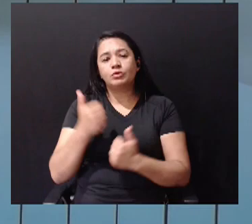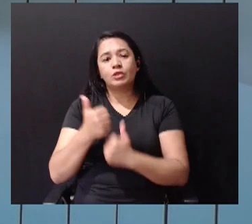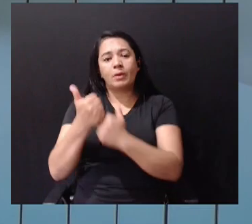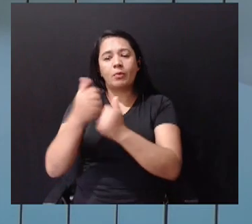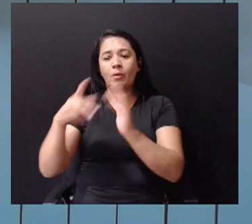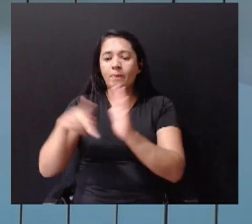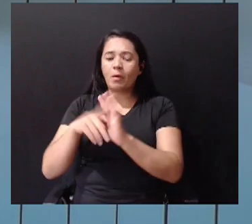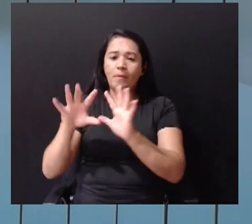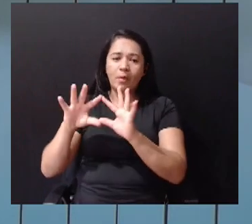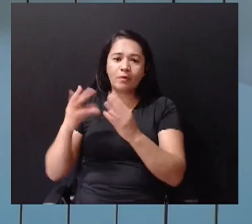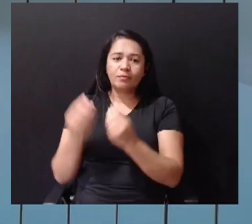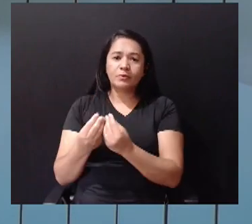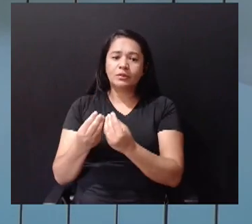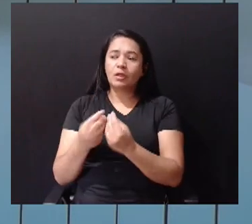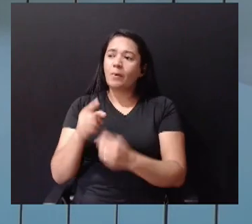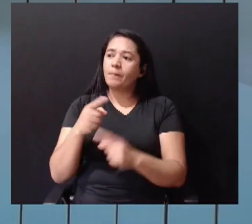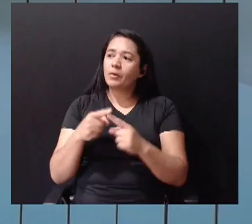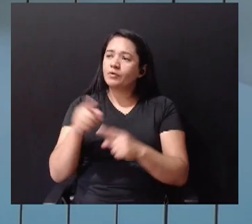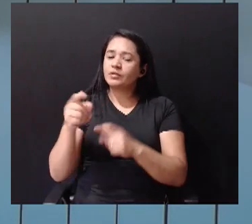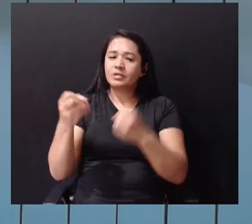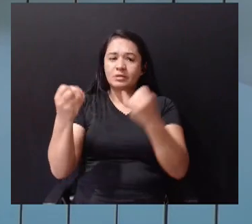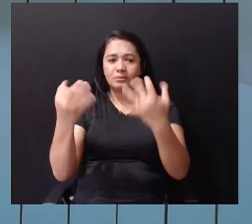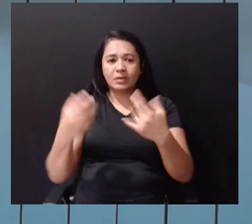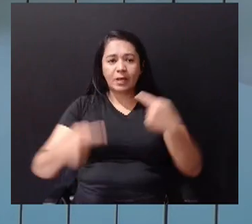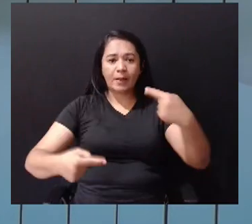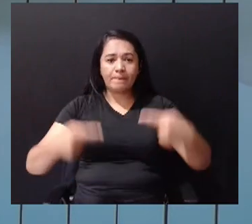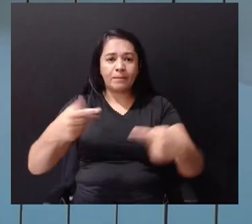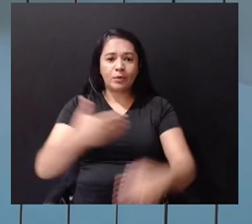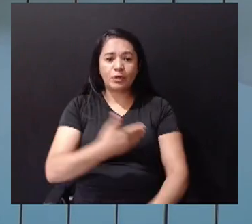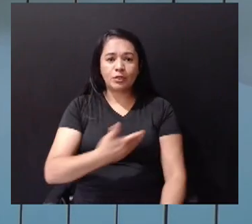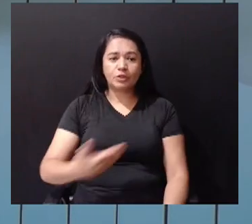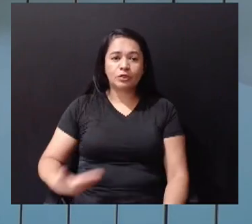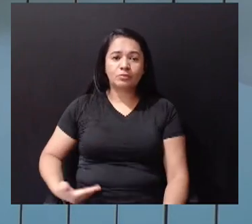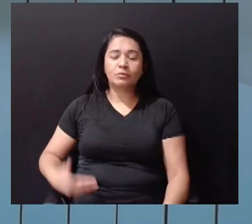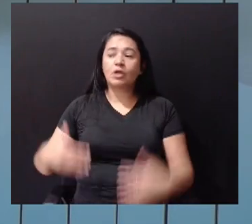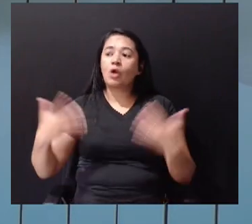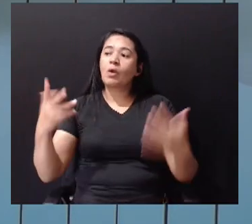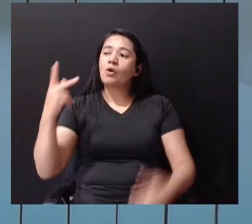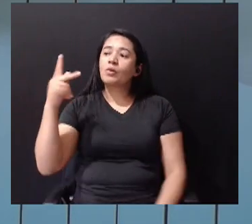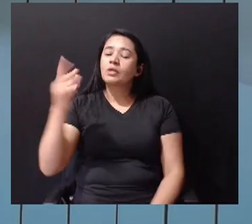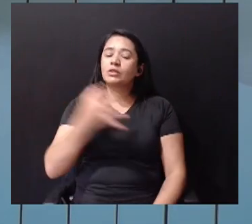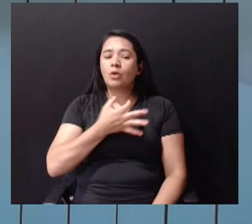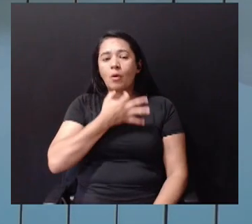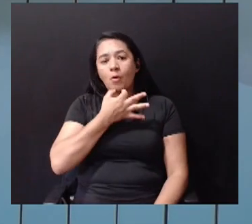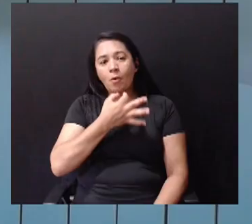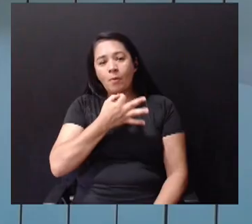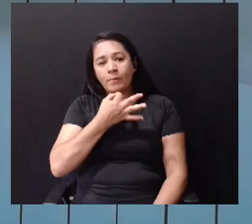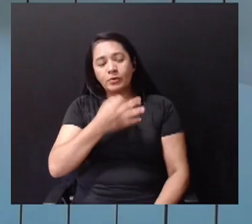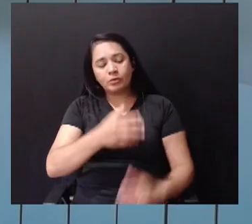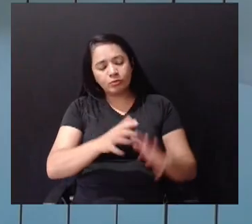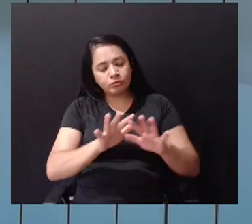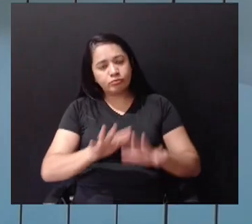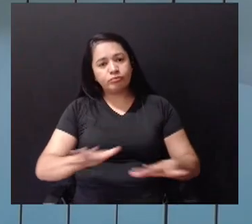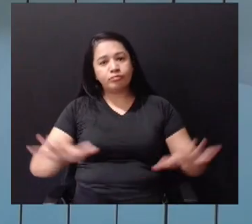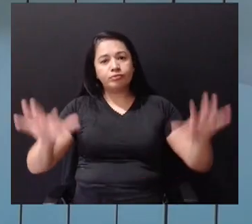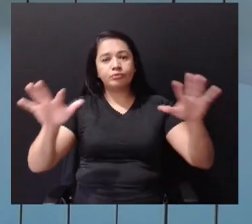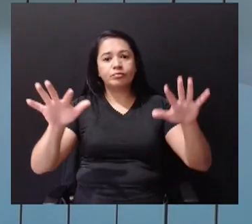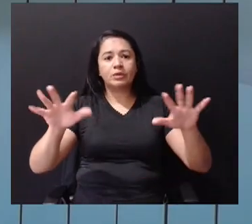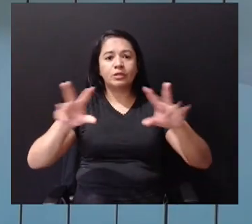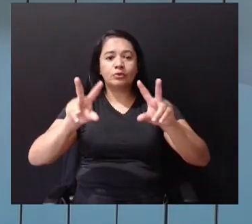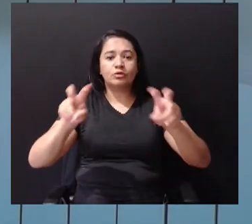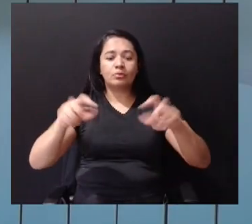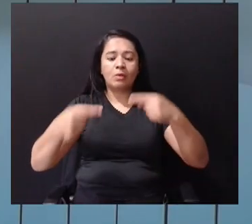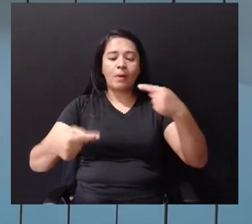senhor fala em políticas públicas, né? Qual que é a sua visão ampliada sobre políticas públicas